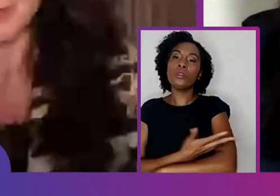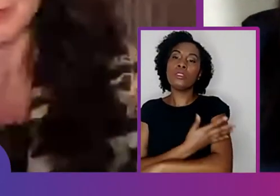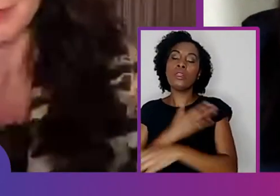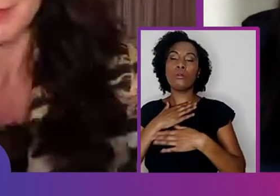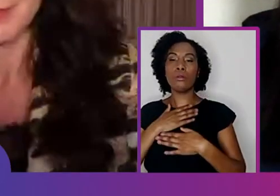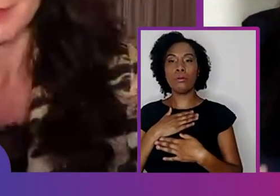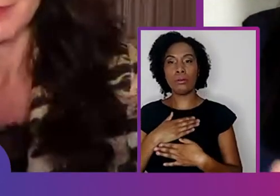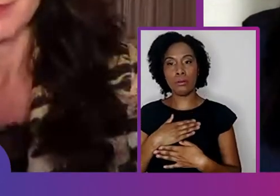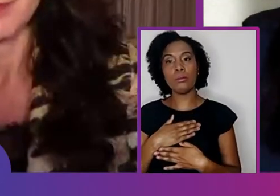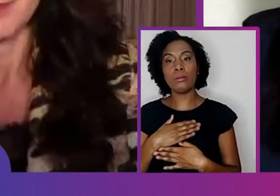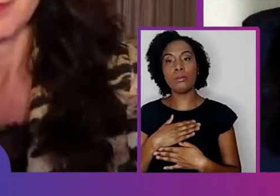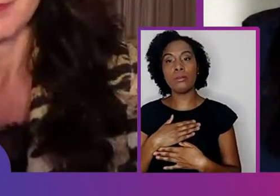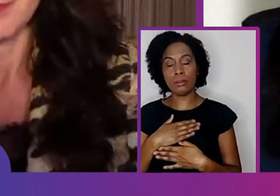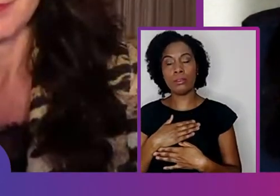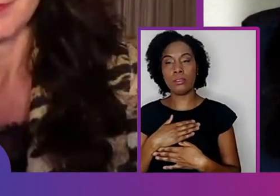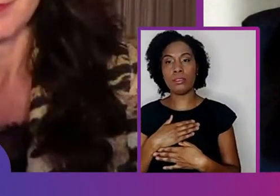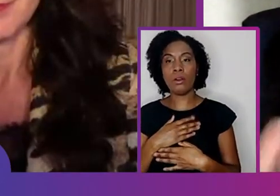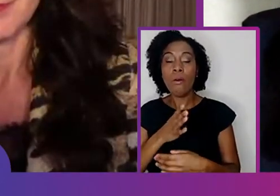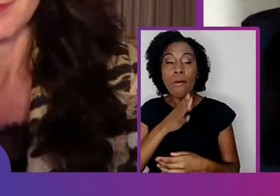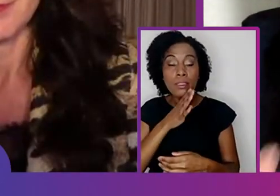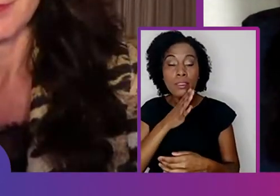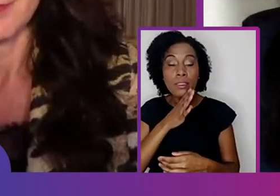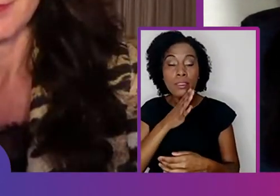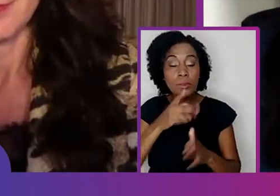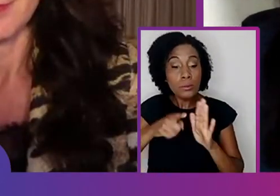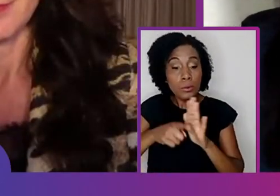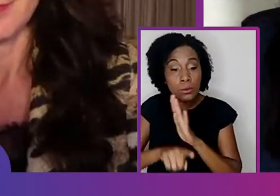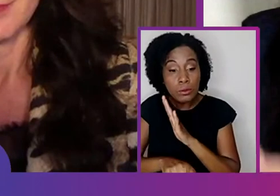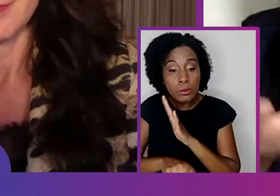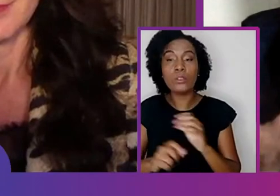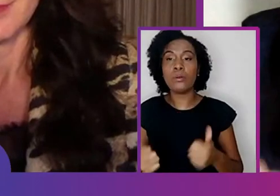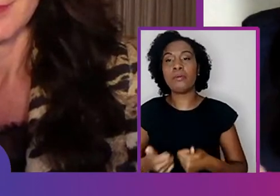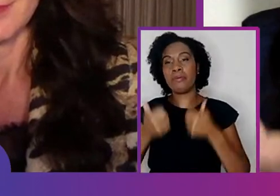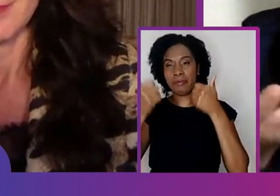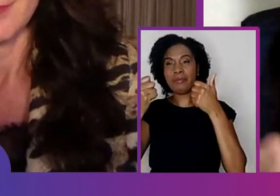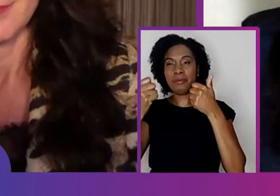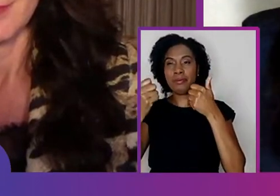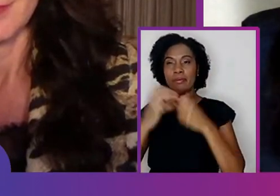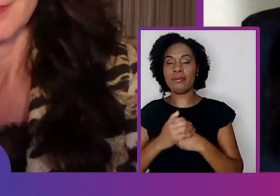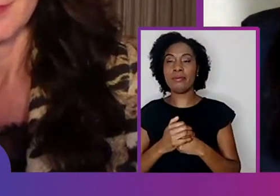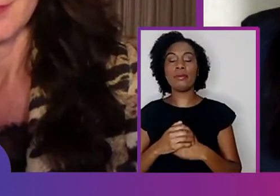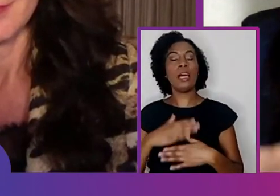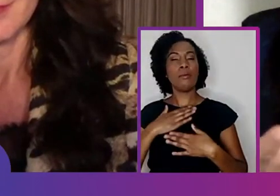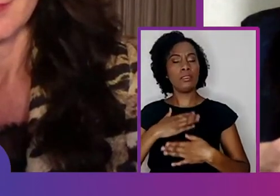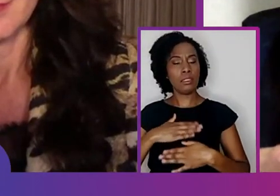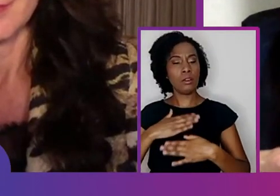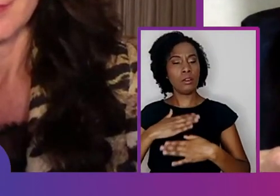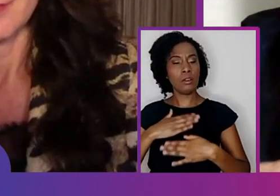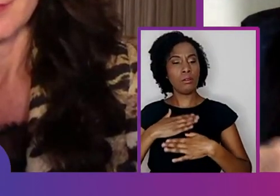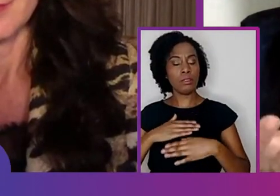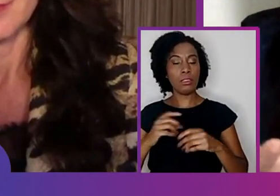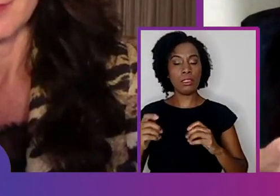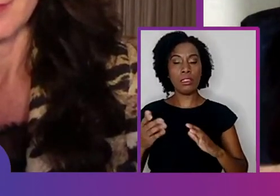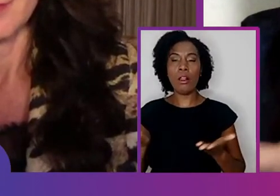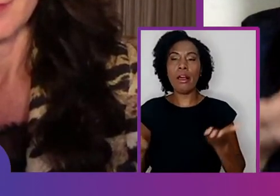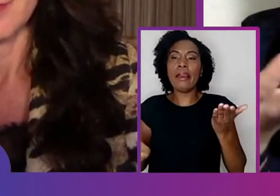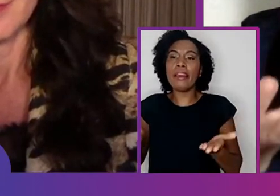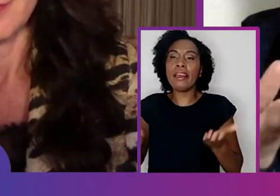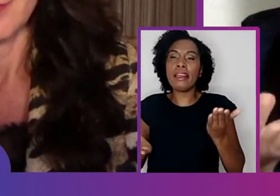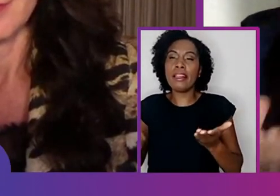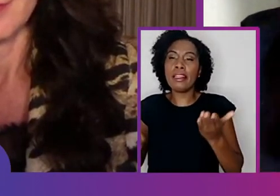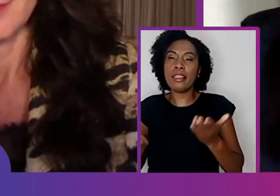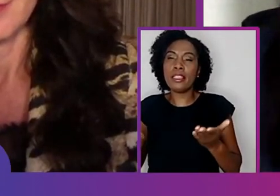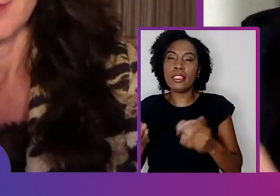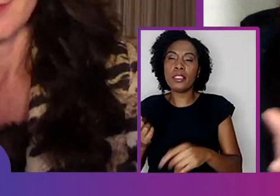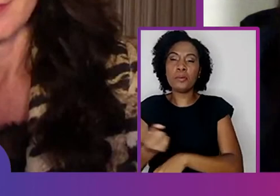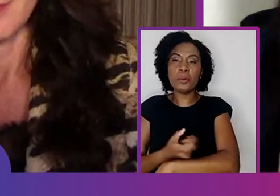pessoas têm sobre as coisas, melhor fica. Mais elas vão acomodando e vão equilibrando a emoção com conhecimento. Então, veja,